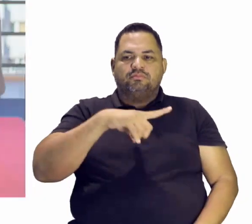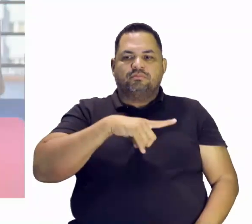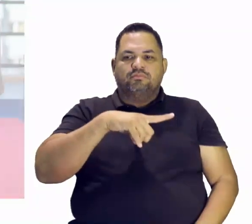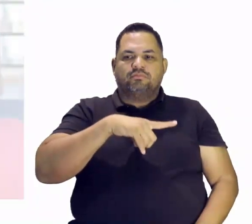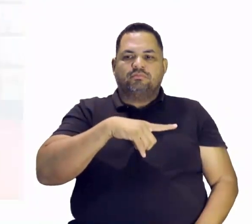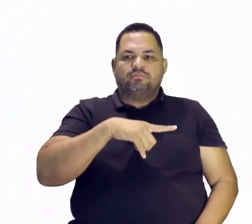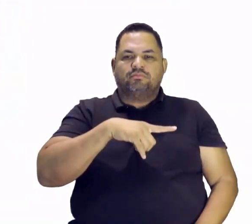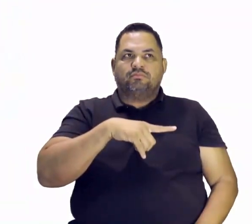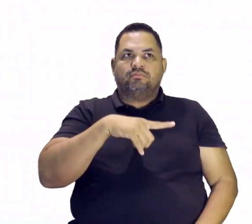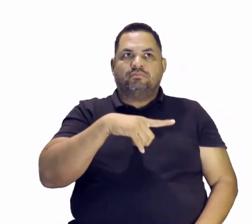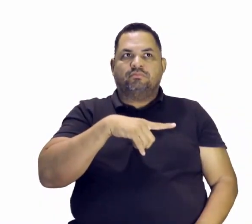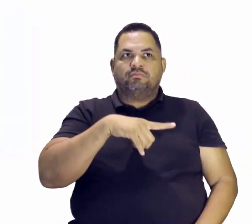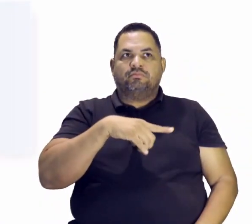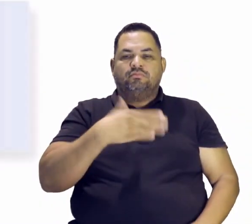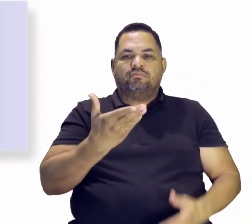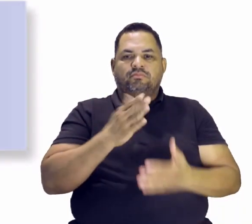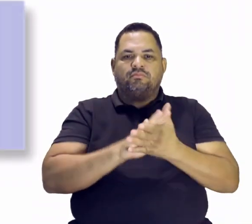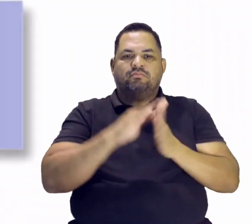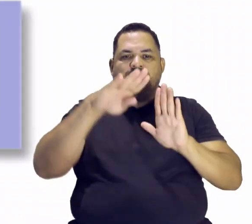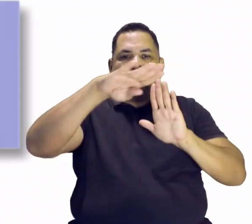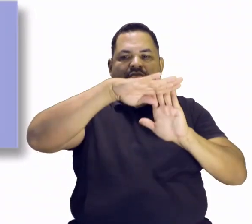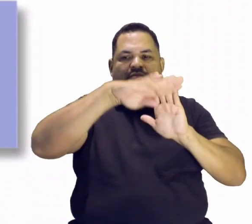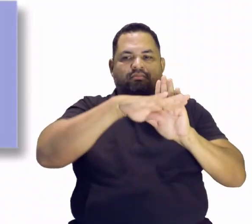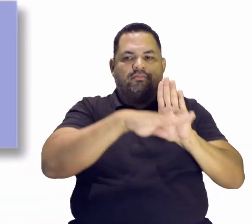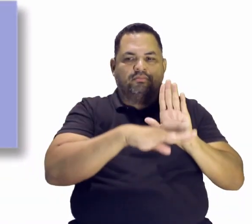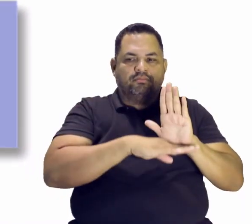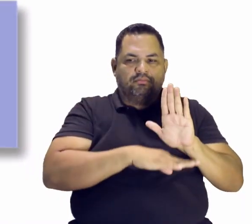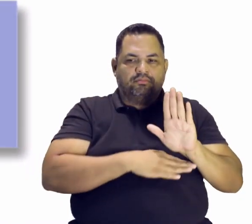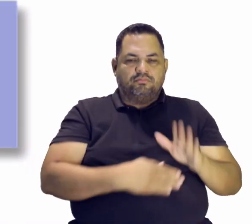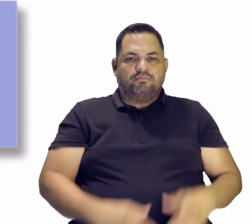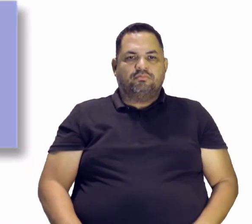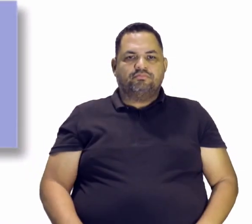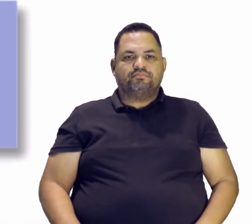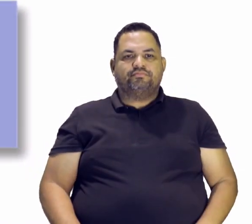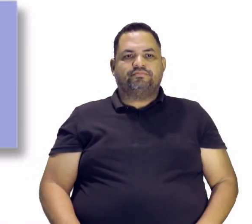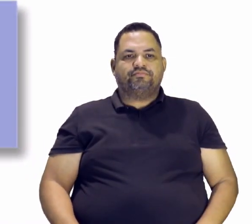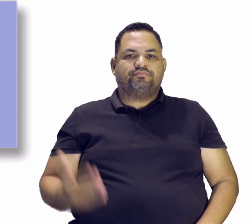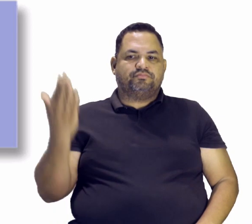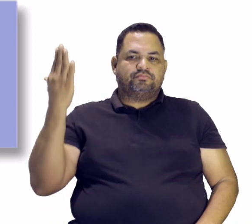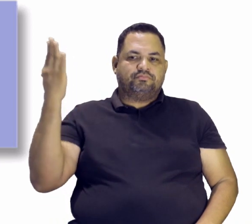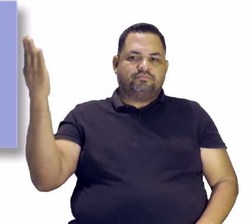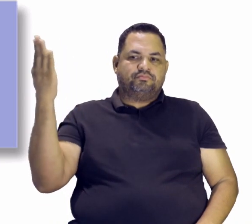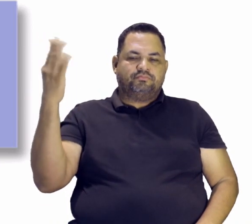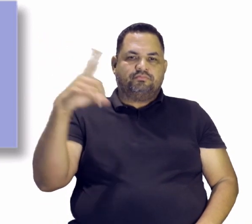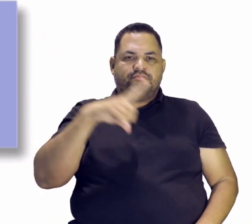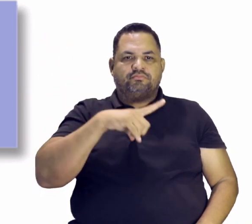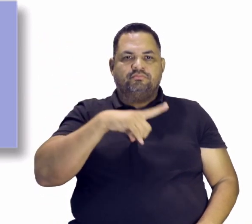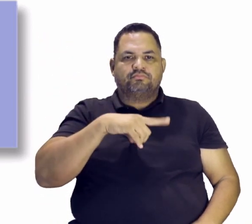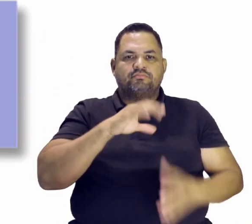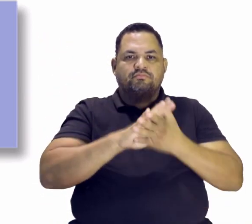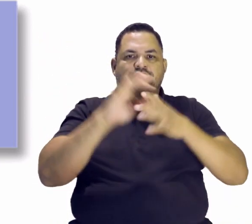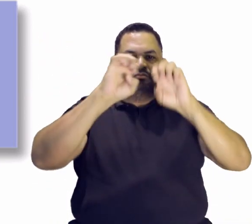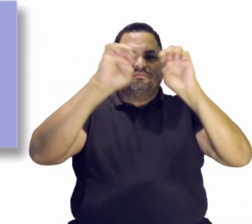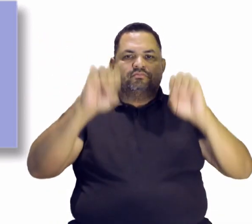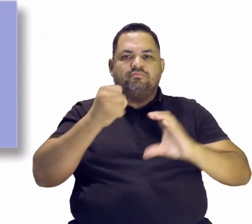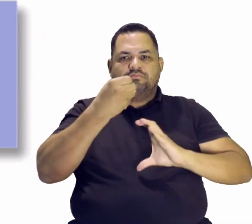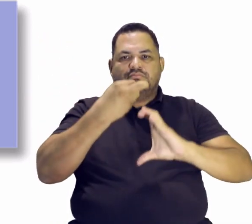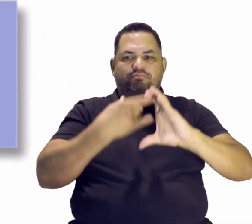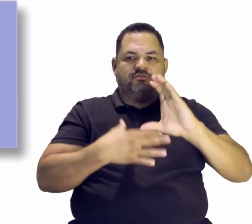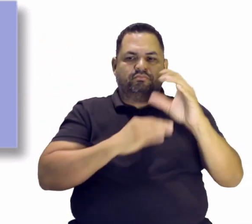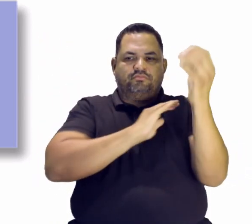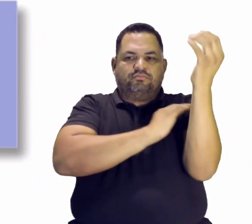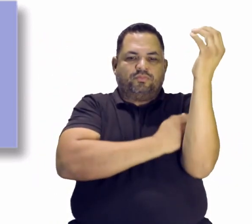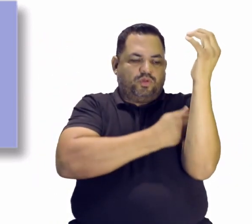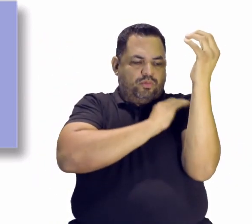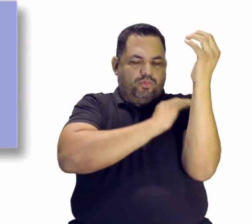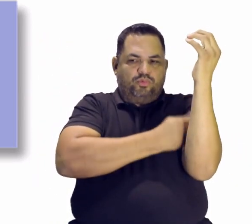nossa agenda de hoje, Prof. Iris? Então, na nossa agenda de hoje, nós temos a estrutura e a função do